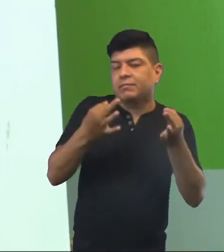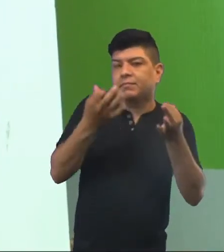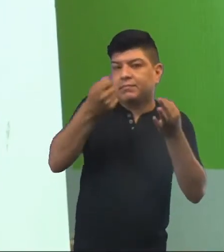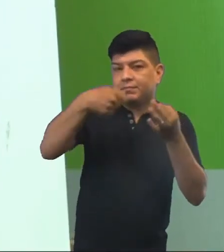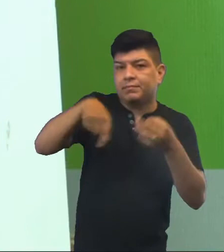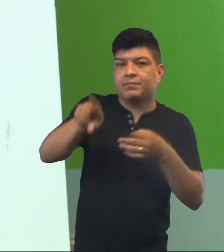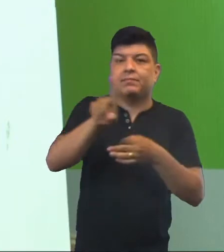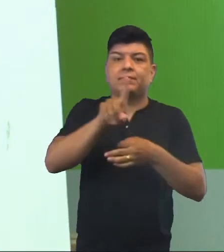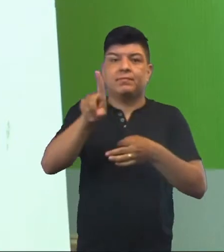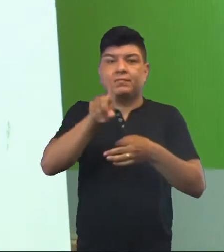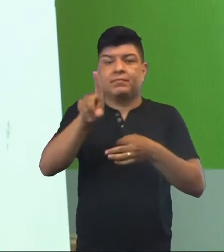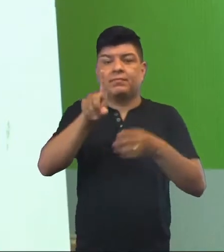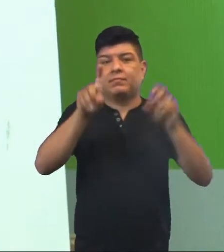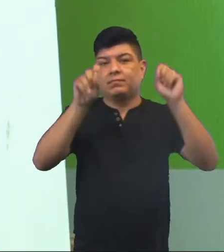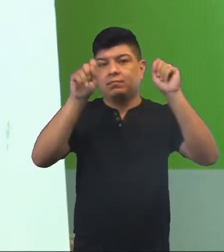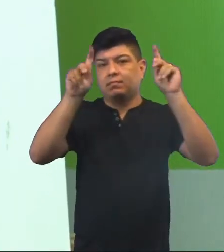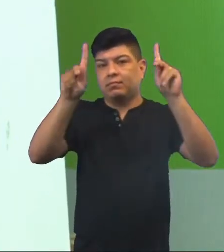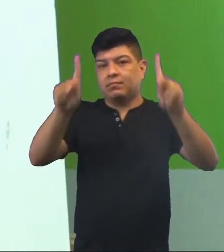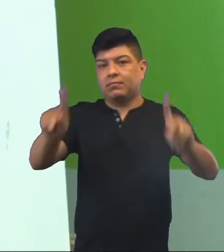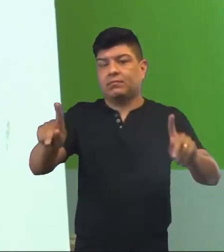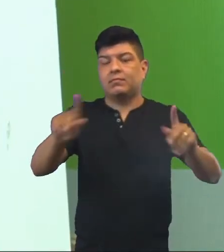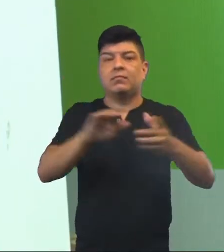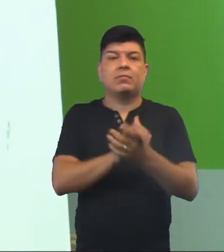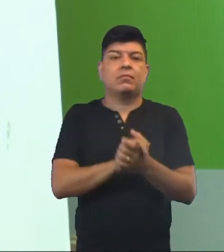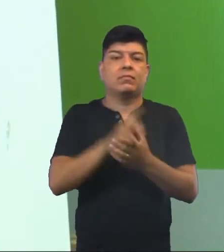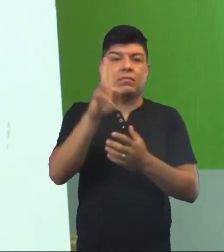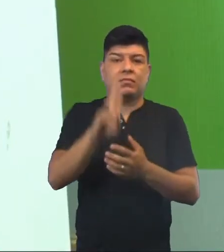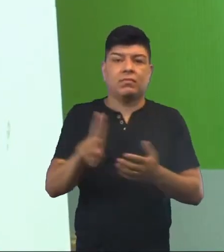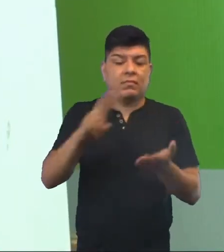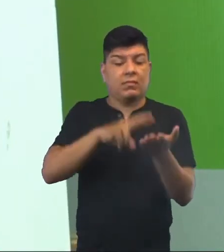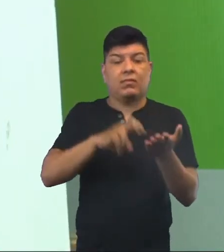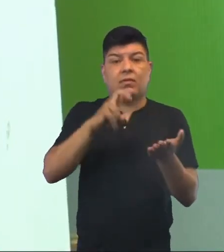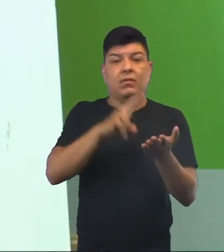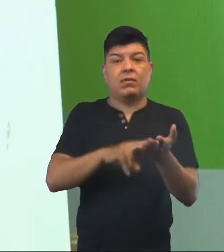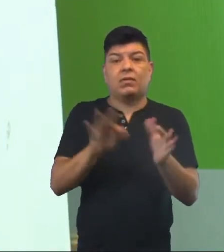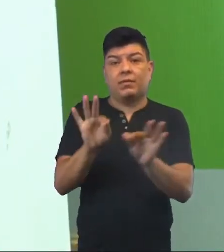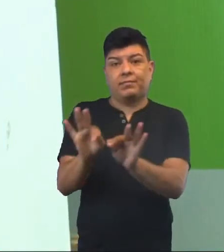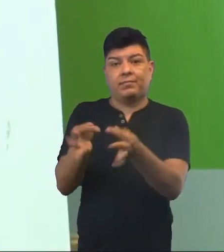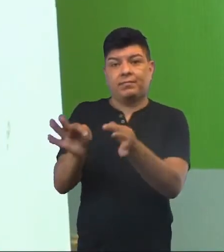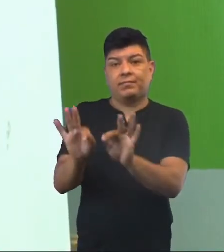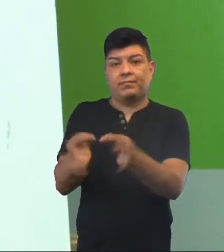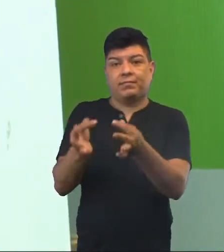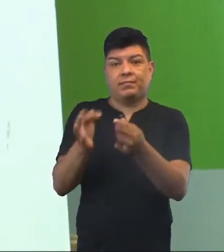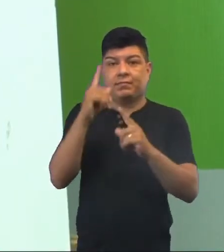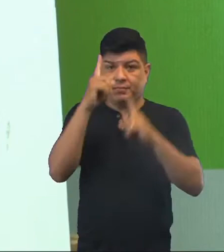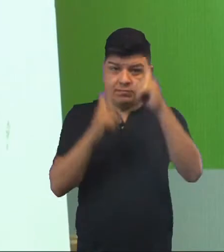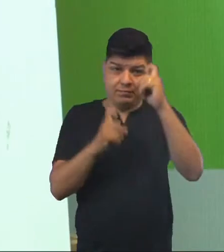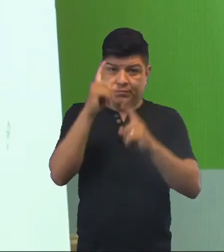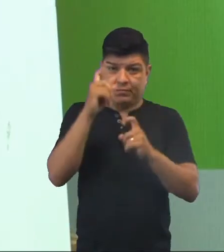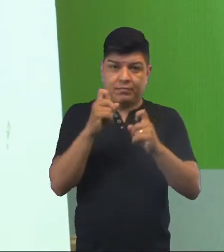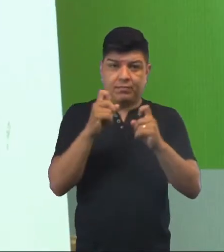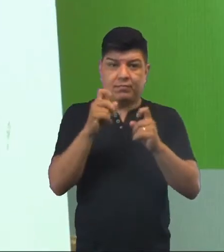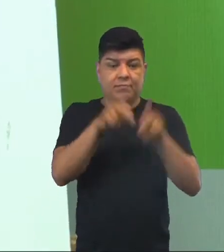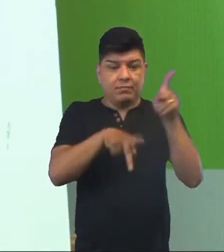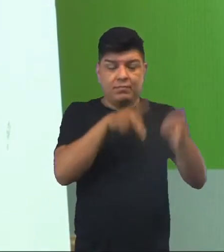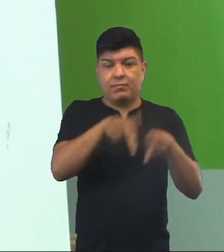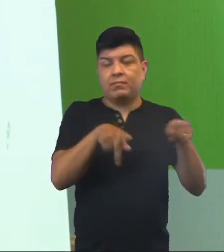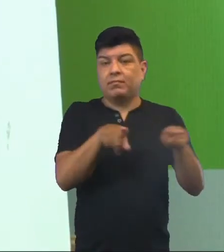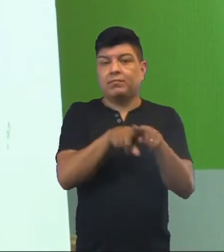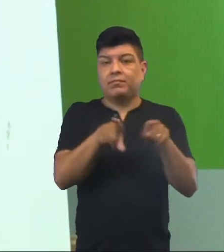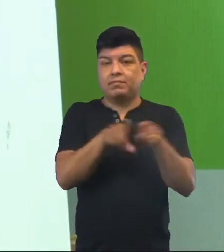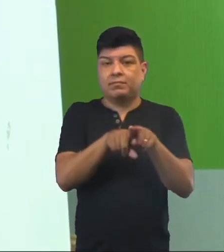uma linguagem informal, né? Utiliza vocabulários simples, expressões populares